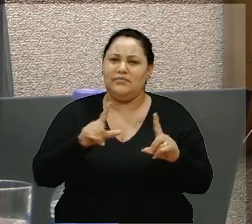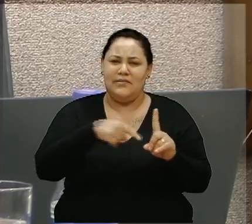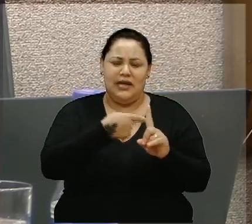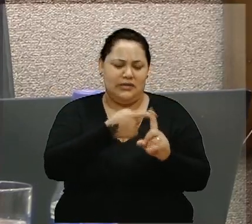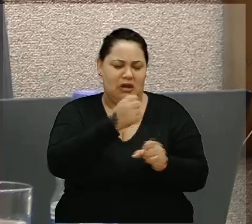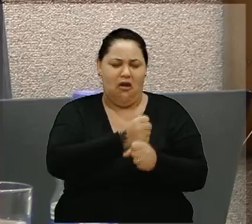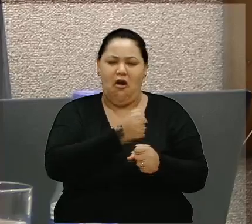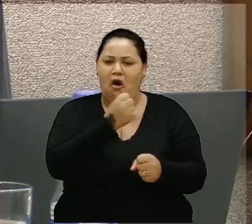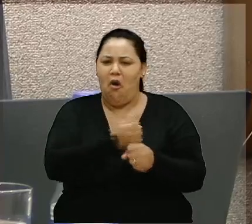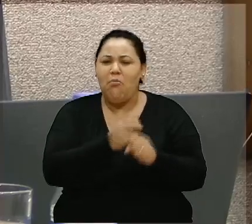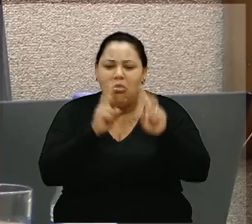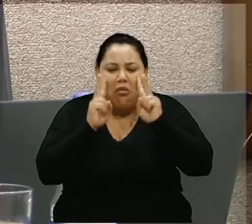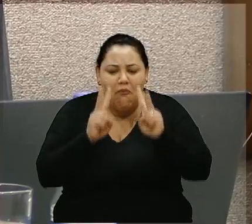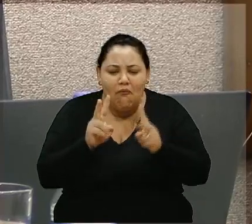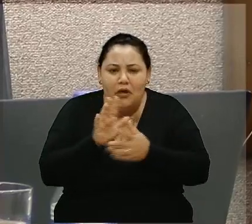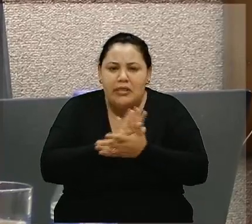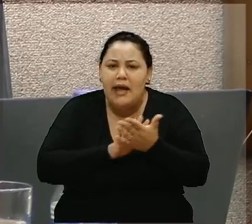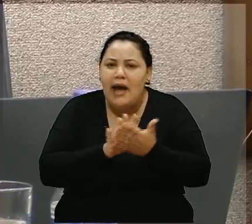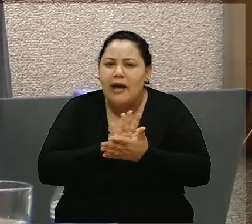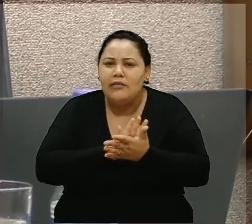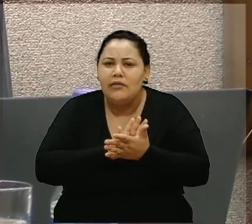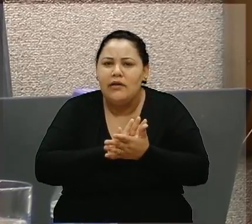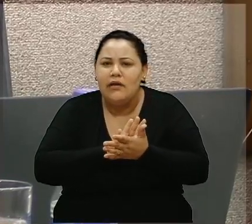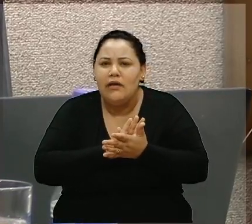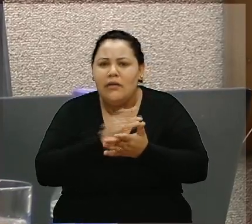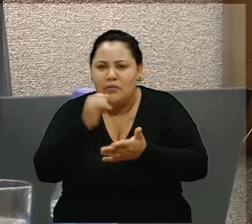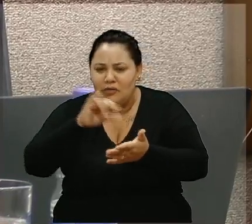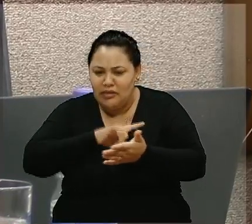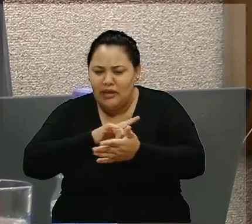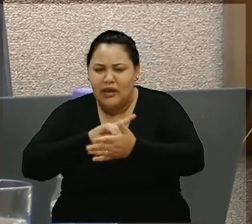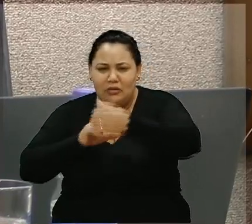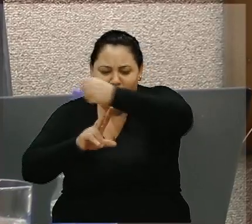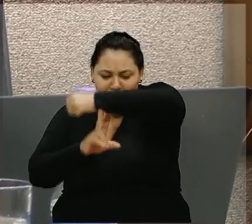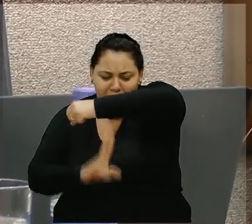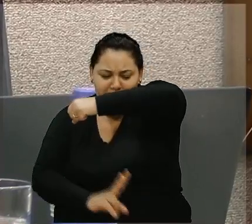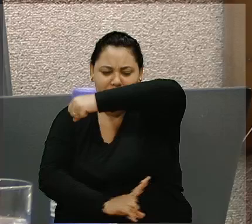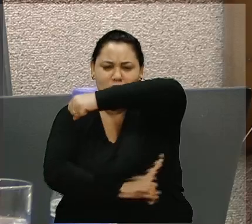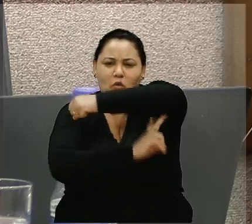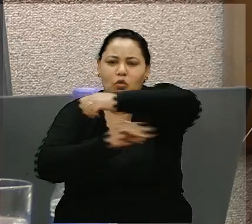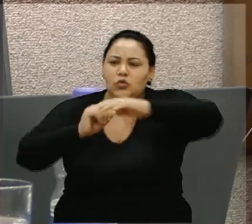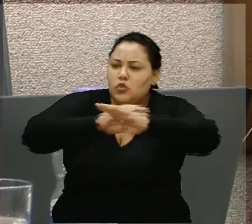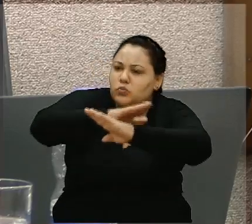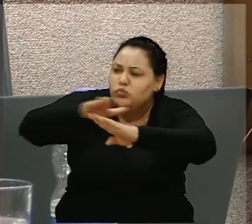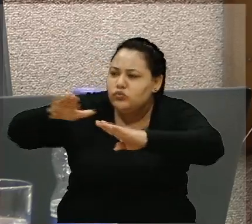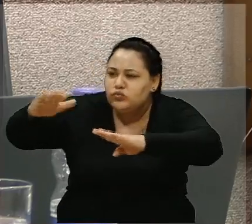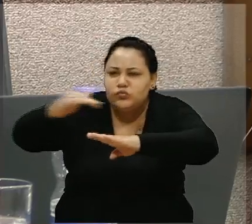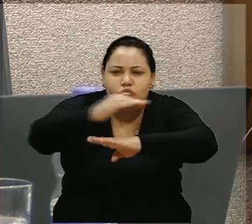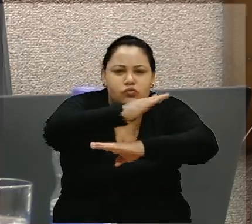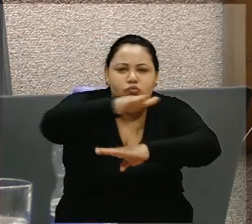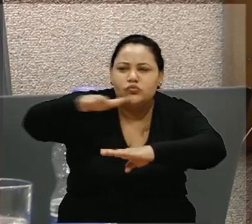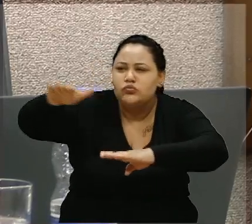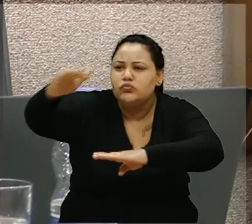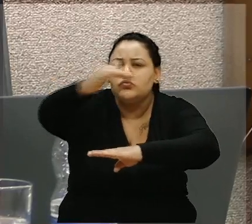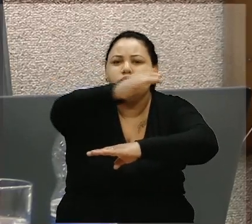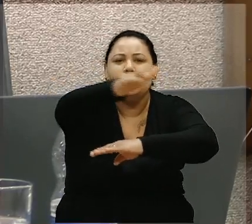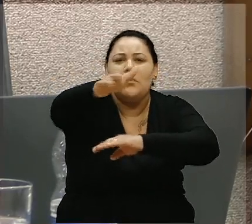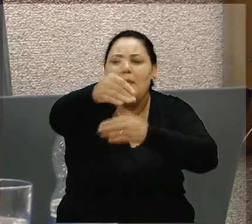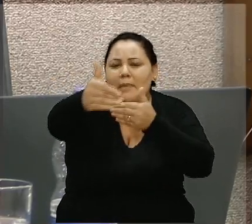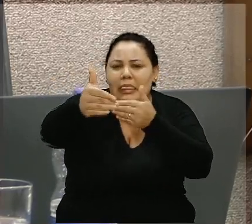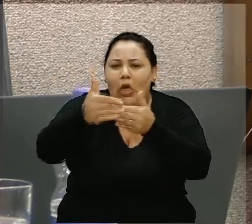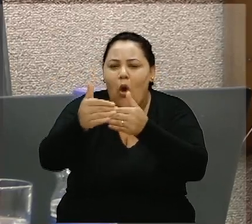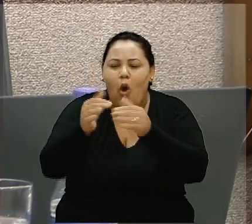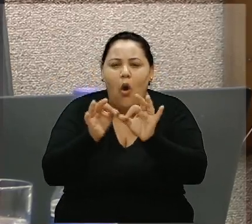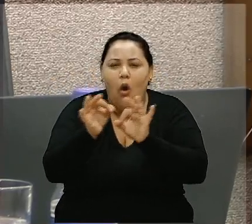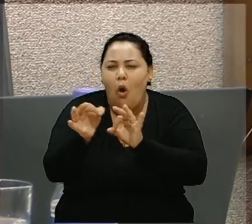nada. Pergunta se tem ali um viaduto no Risso, se tem um viaduto na Forqueta, né? Não tem nada de previsão de